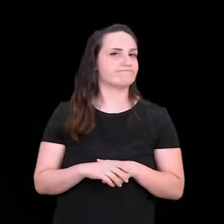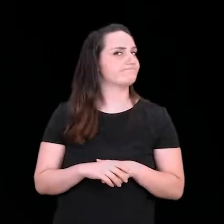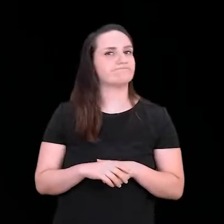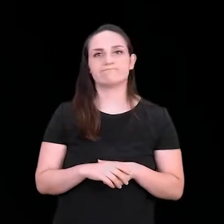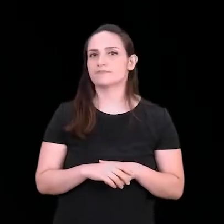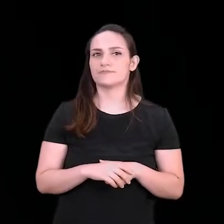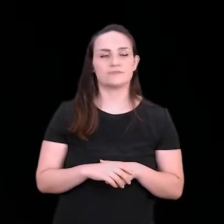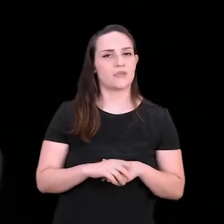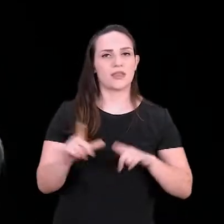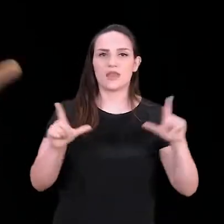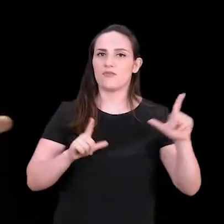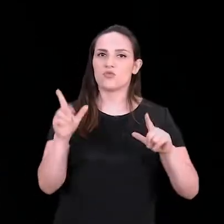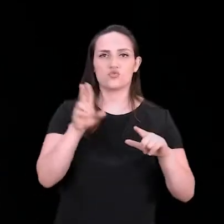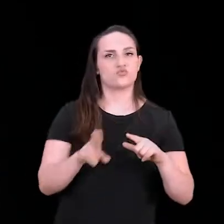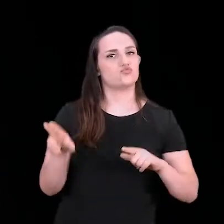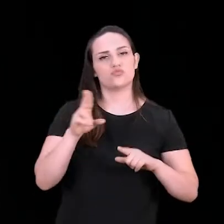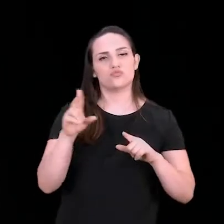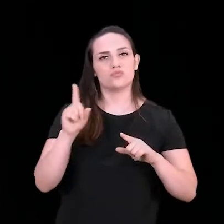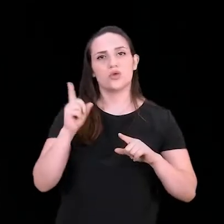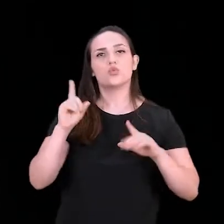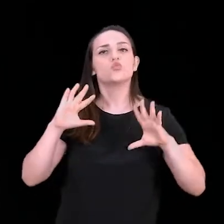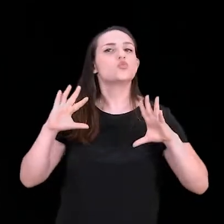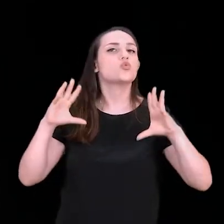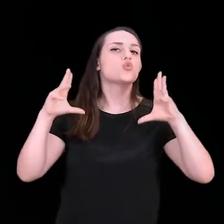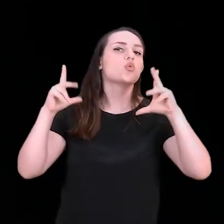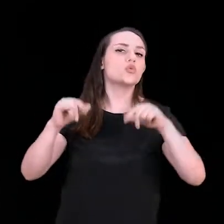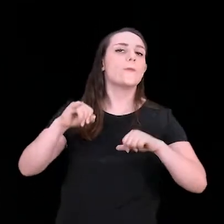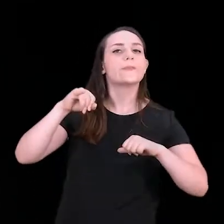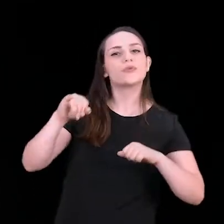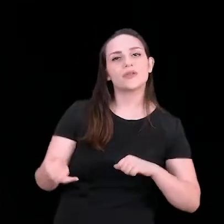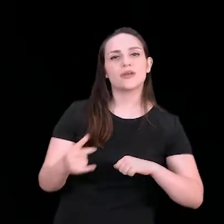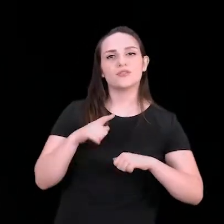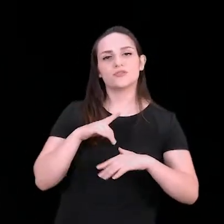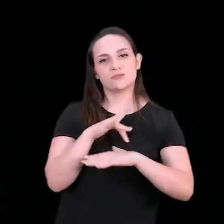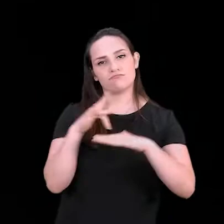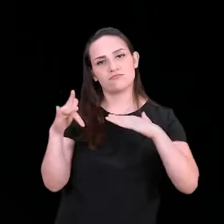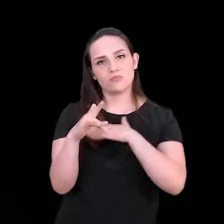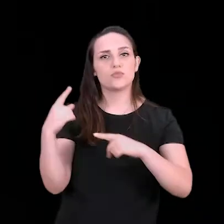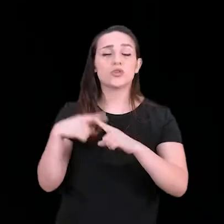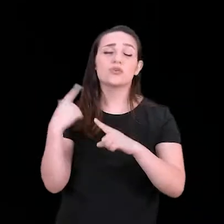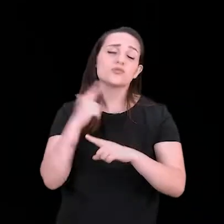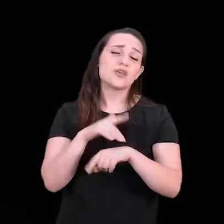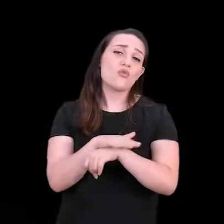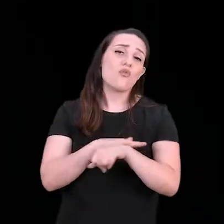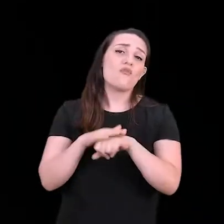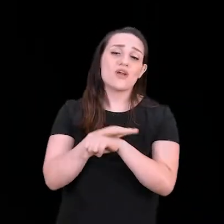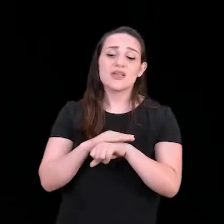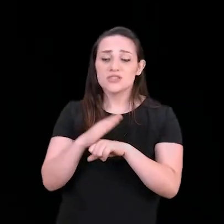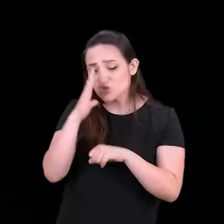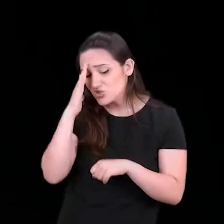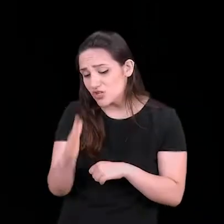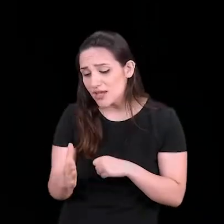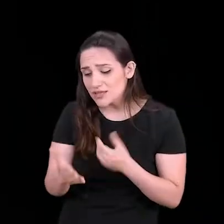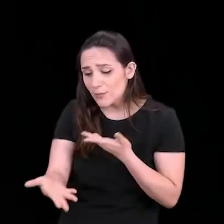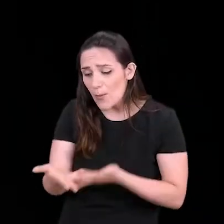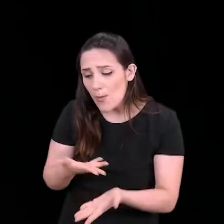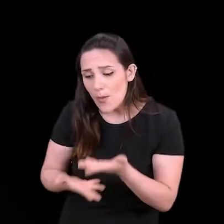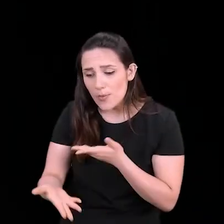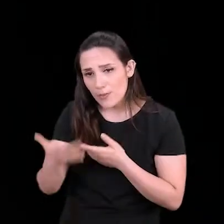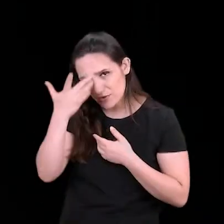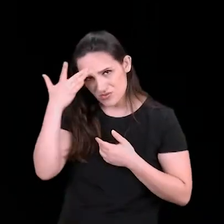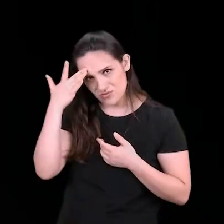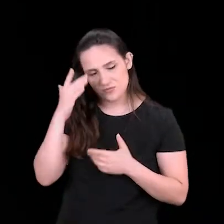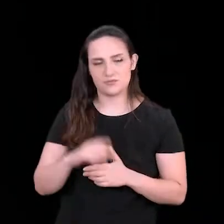os veículos não se utilizaram de todas essas possibilidades que a rede social oferece, né? Que é essa interação,